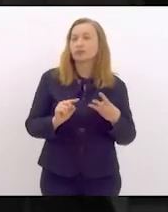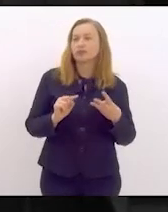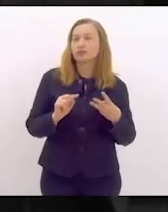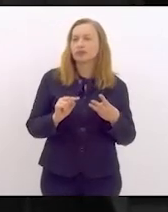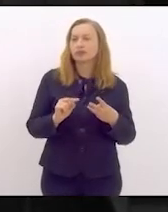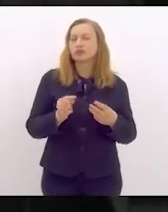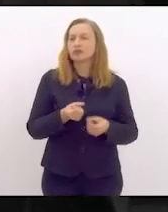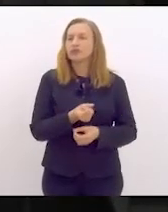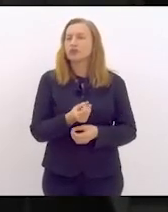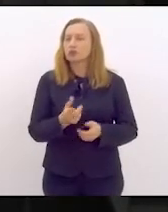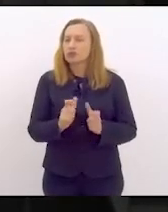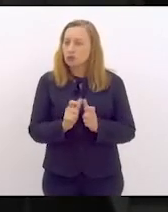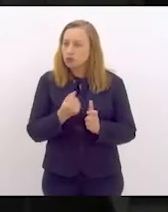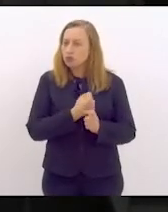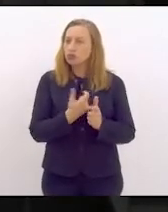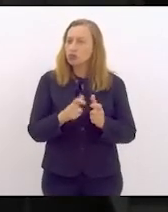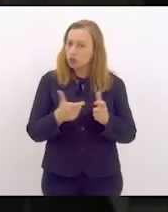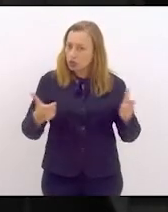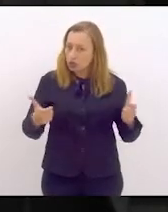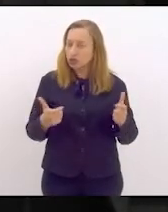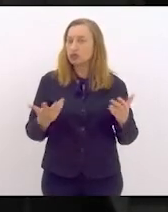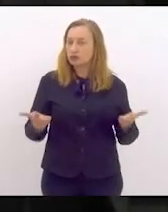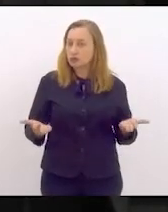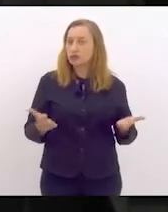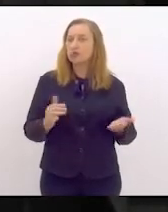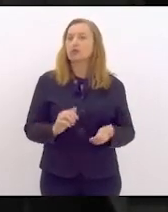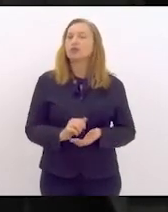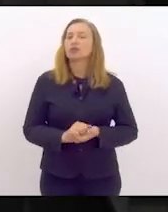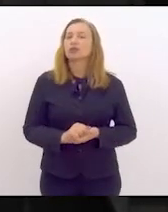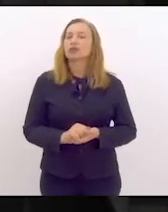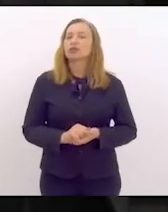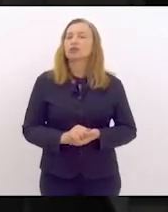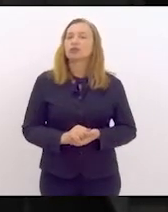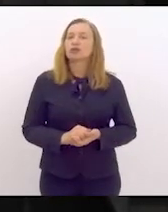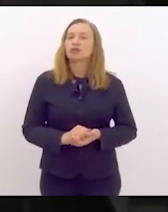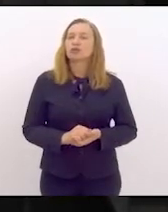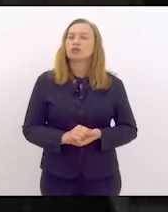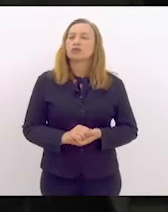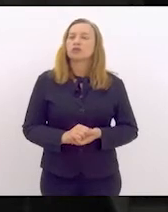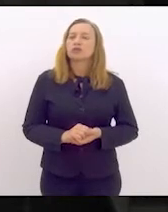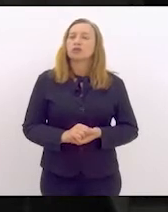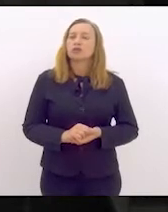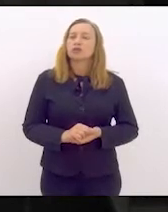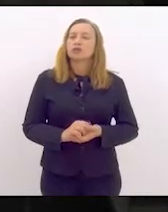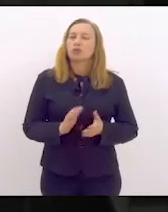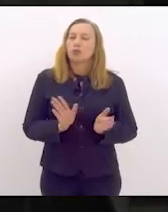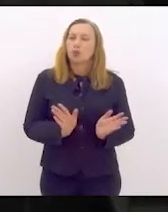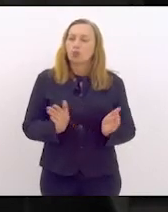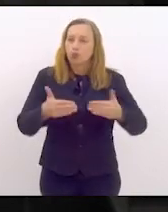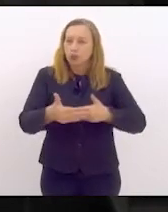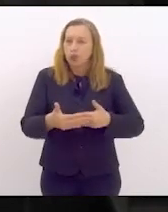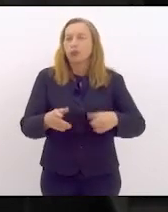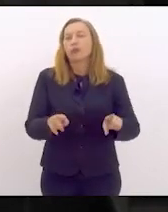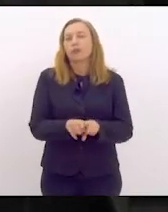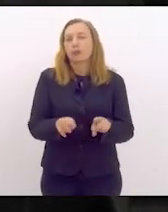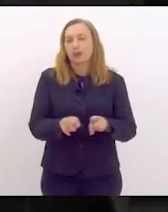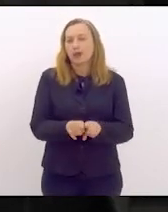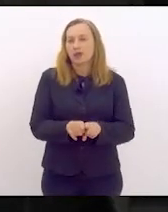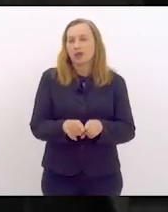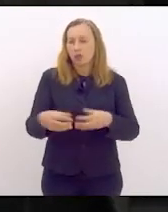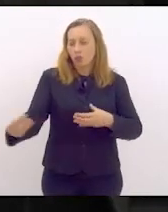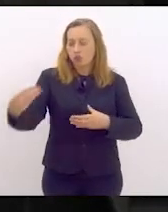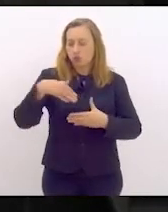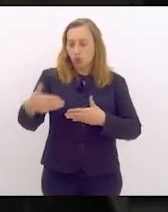em quantidade bastante grande, e em pacotes também, para caber essas